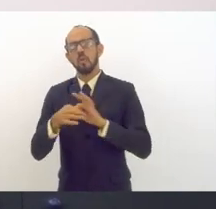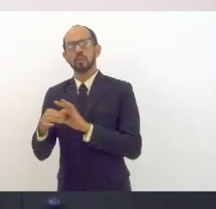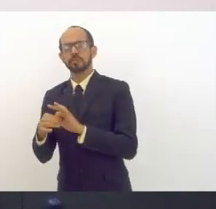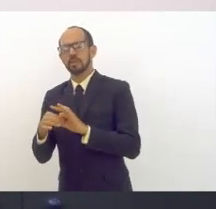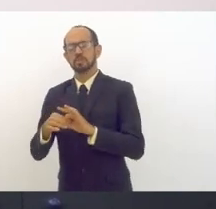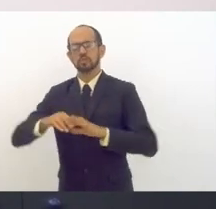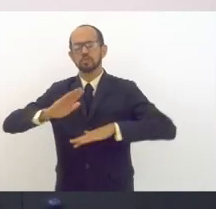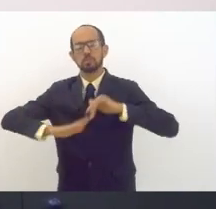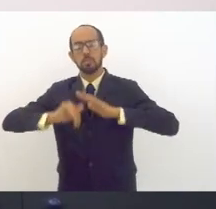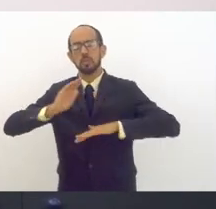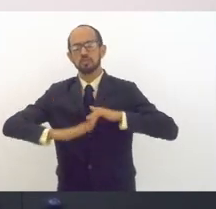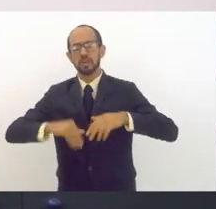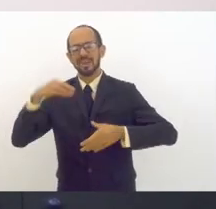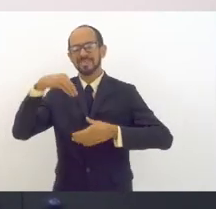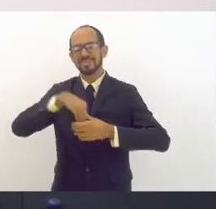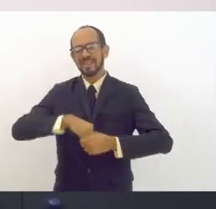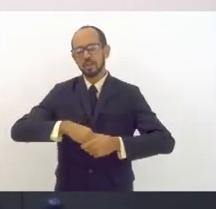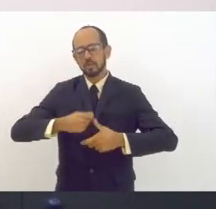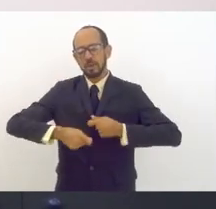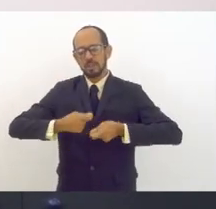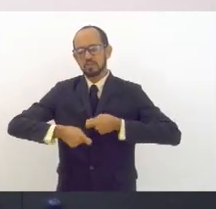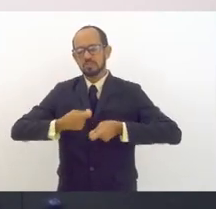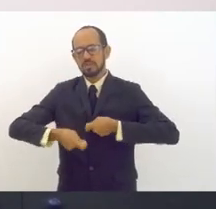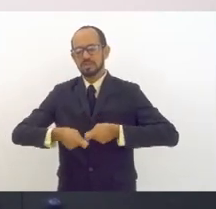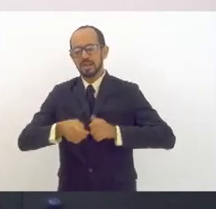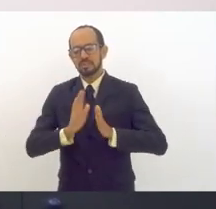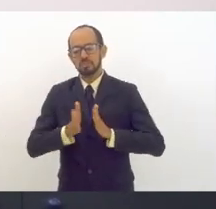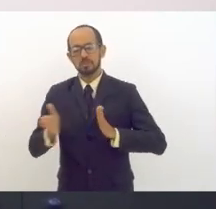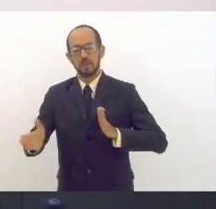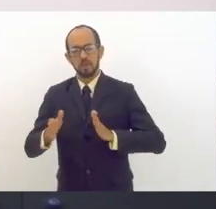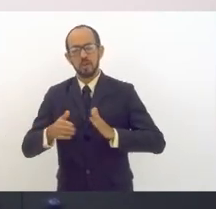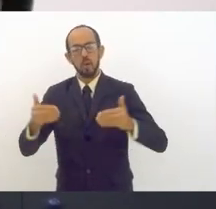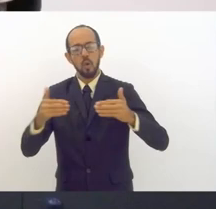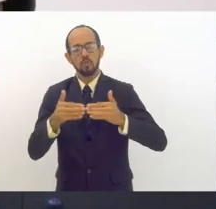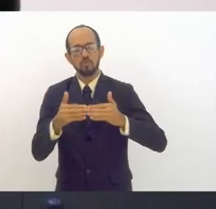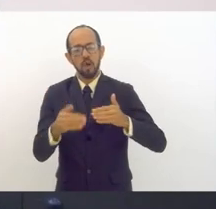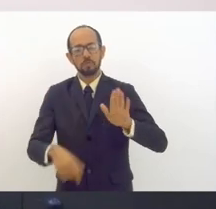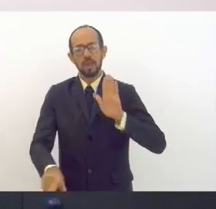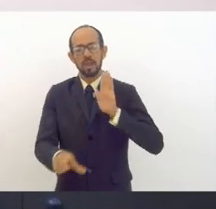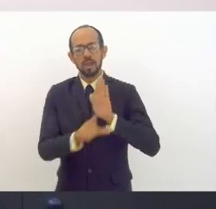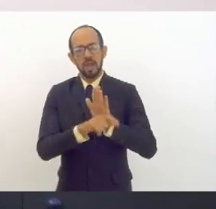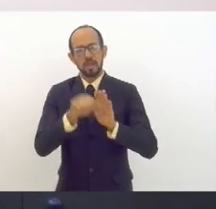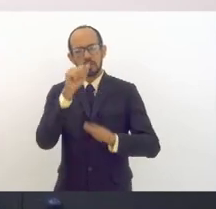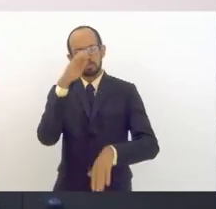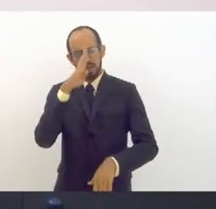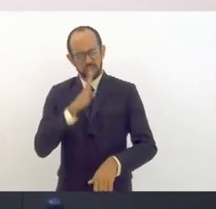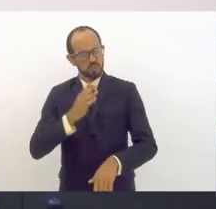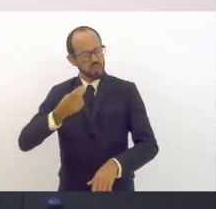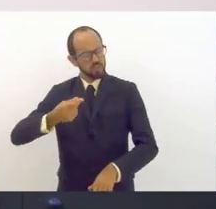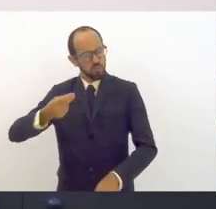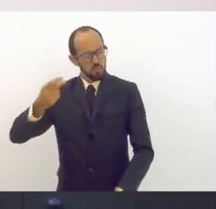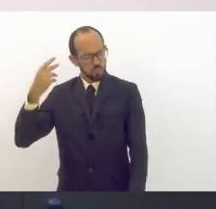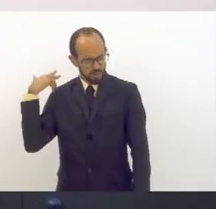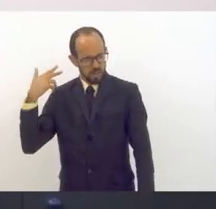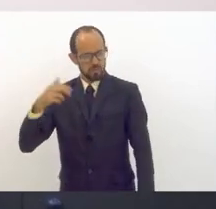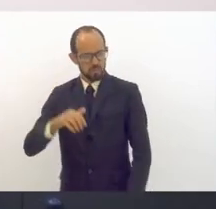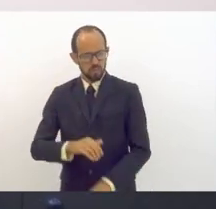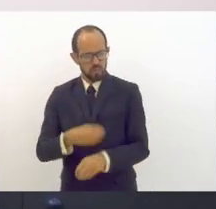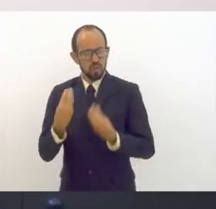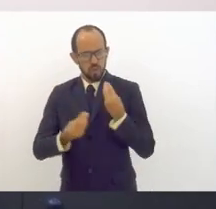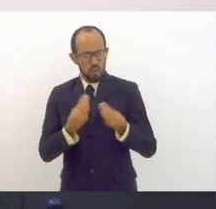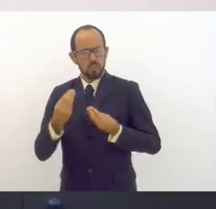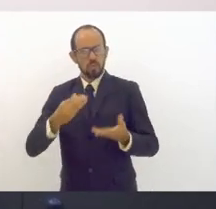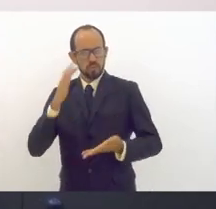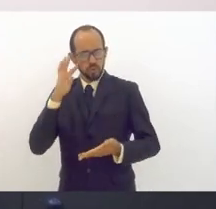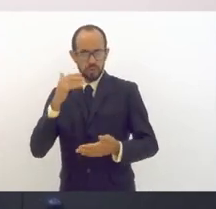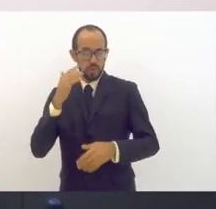bibliotecárias para dirigir essas bibliotecas, como manda a lei. É uma lei em vigor no Brasil há muito tempo, né, então, como resolver? Eu sei que não